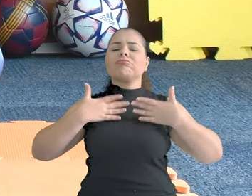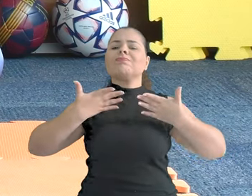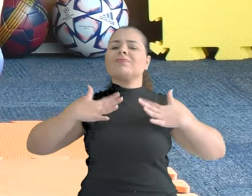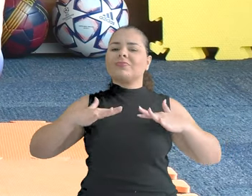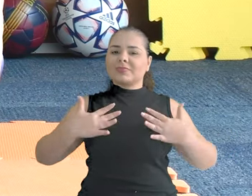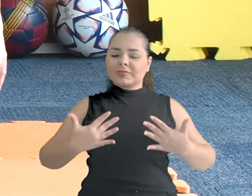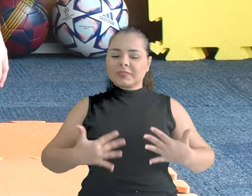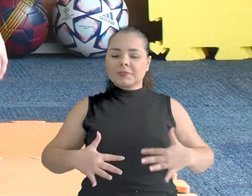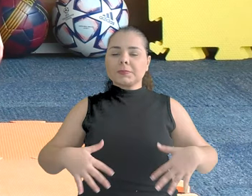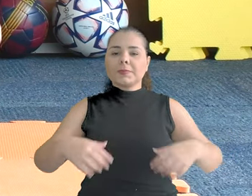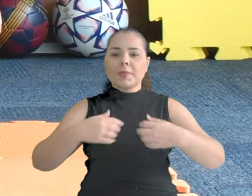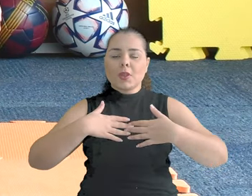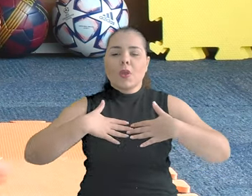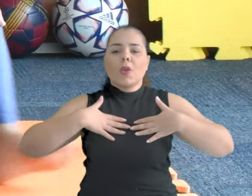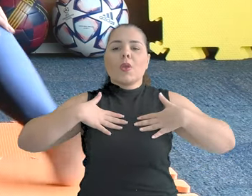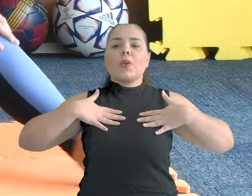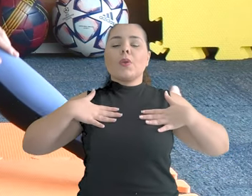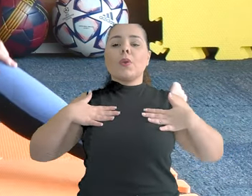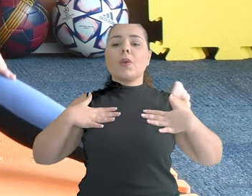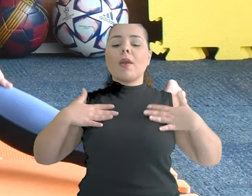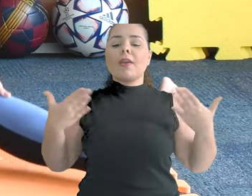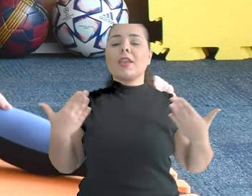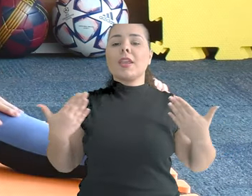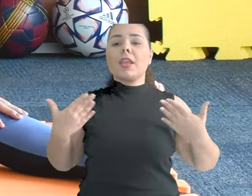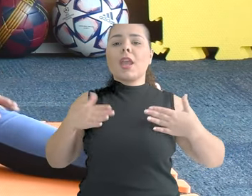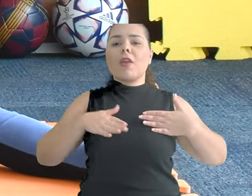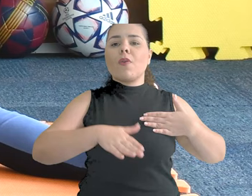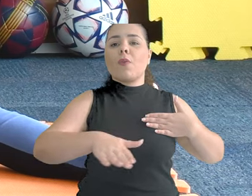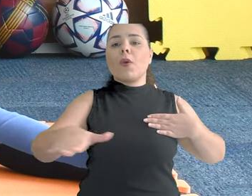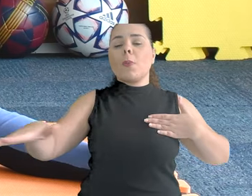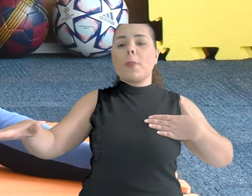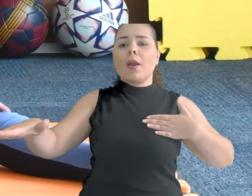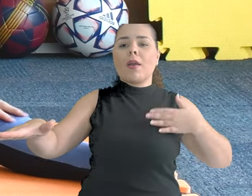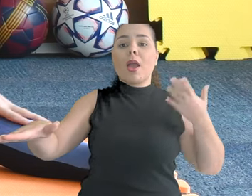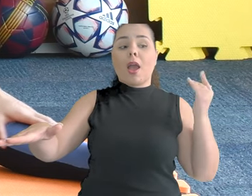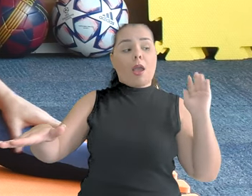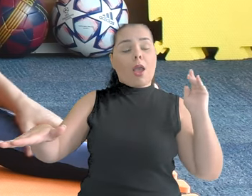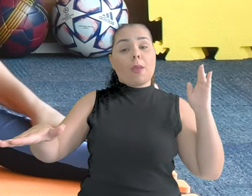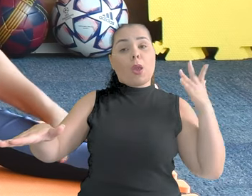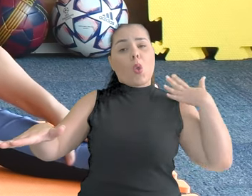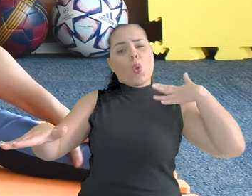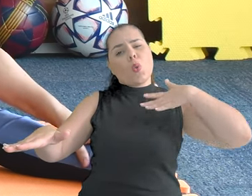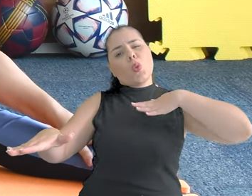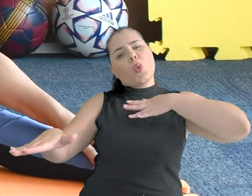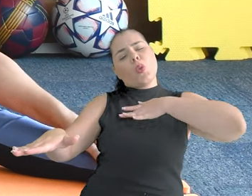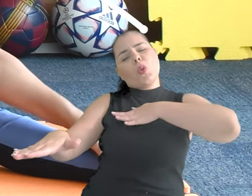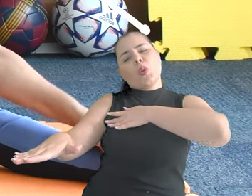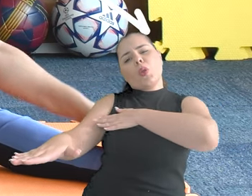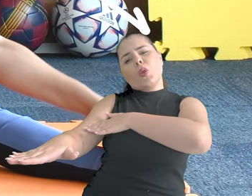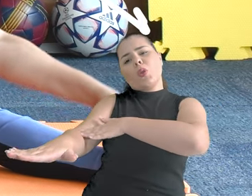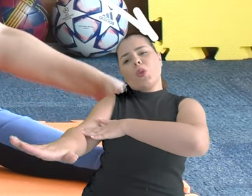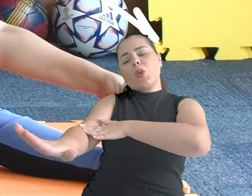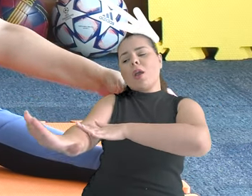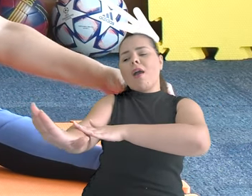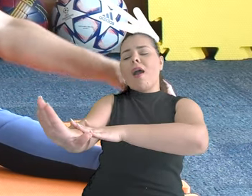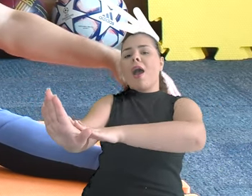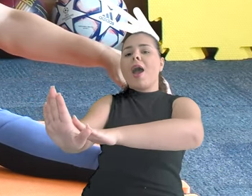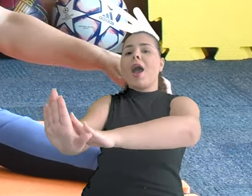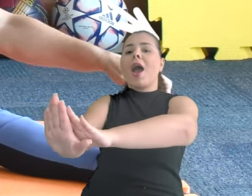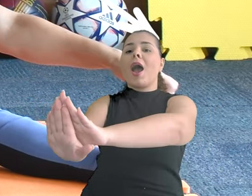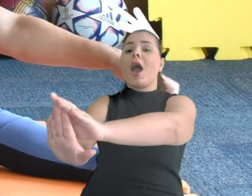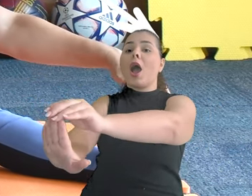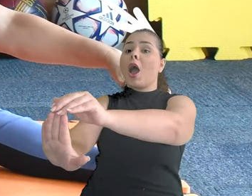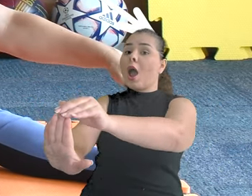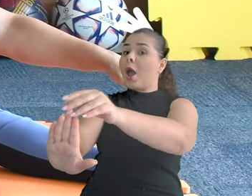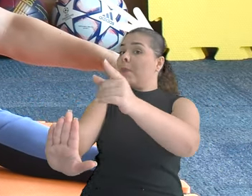Desenrolando. Abriu o peito. A outra perna estendeu. A mão escorrega para o pé, perna, até chegar